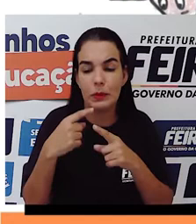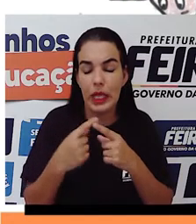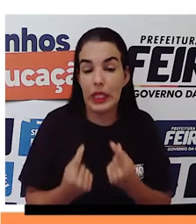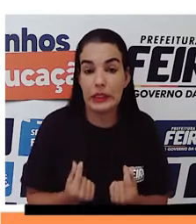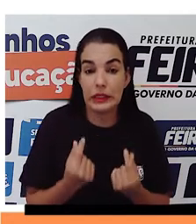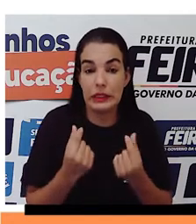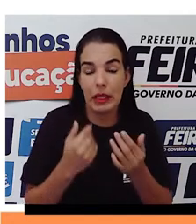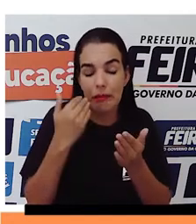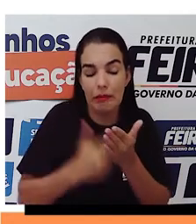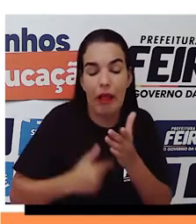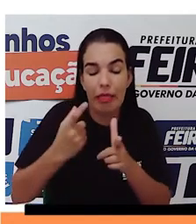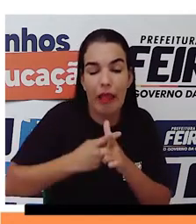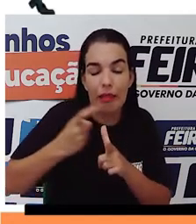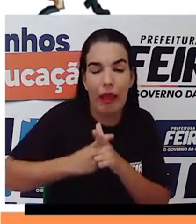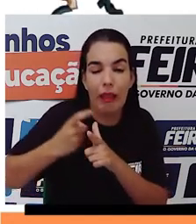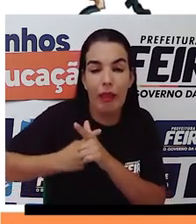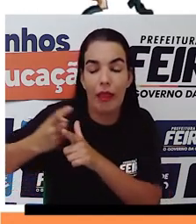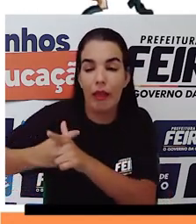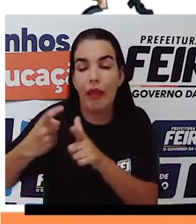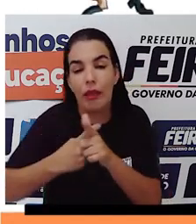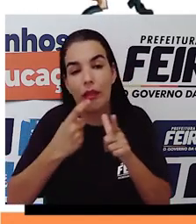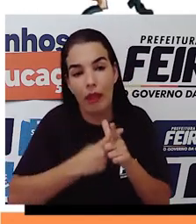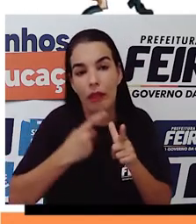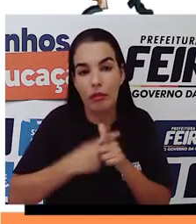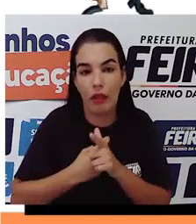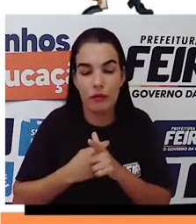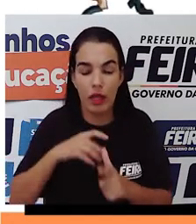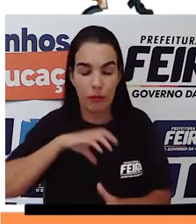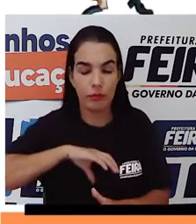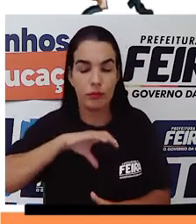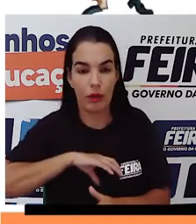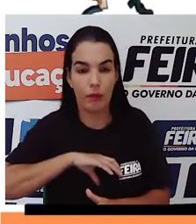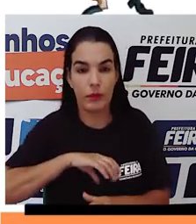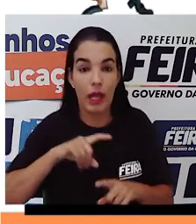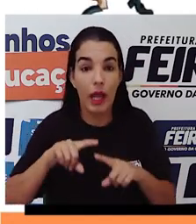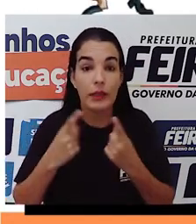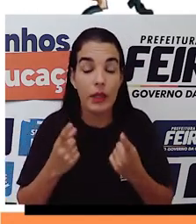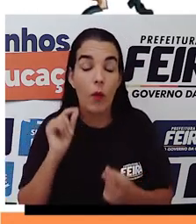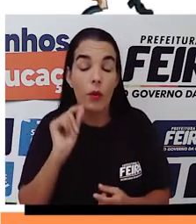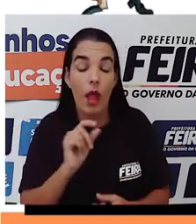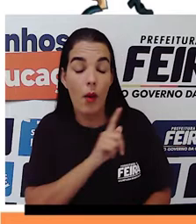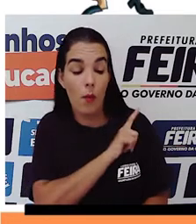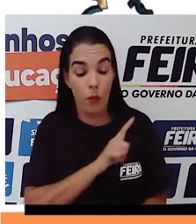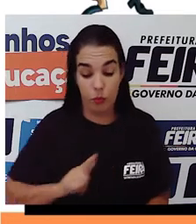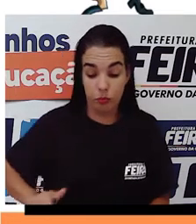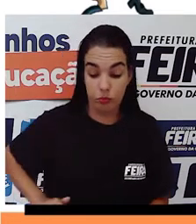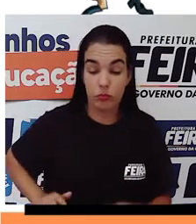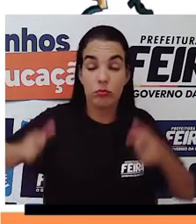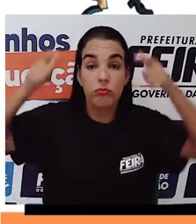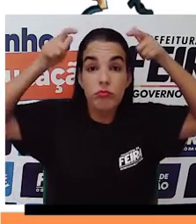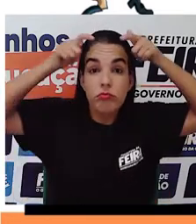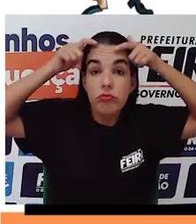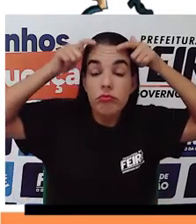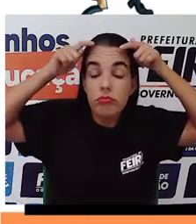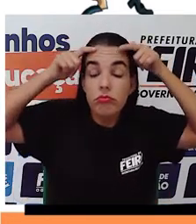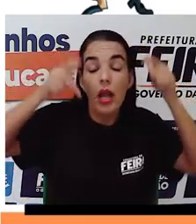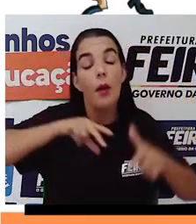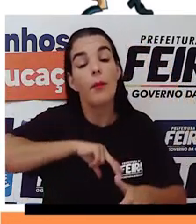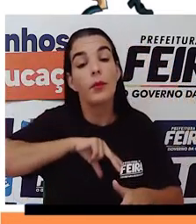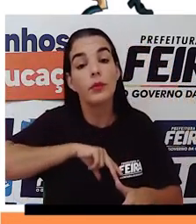coroa portuguesa. Em decorrência dessa crise, a coroa portuguesa intensificou o controle e